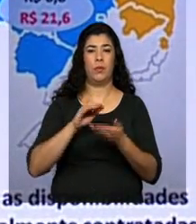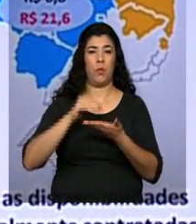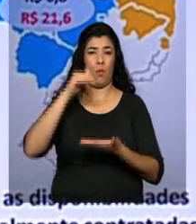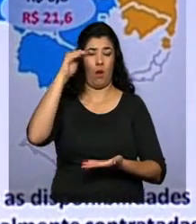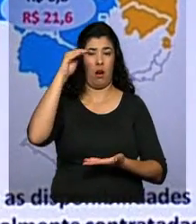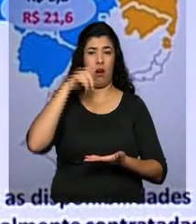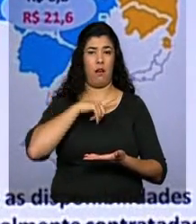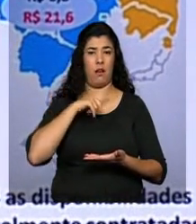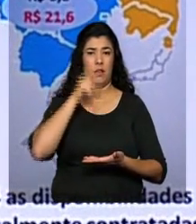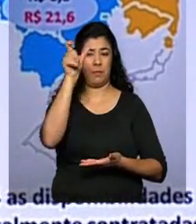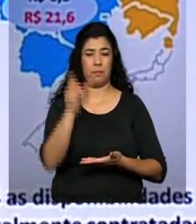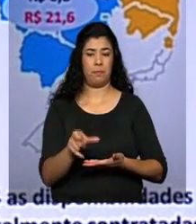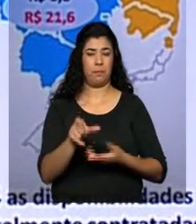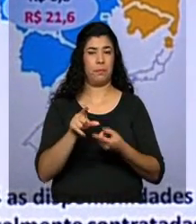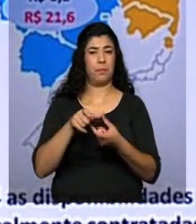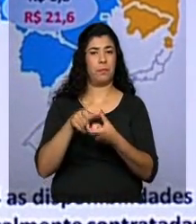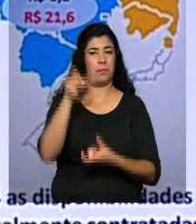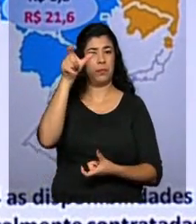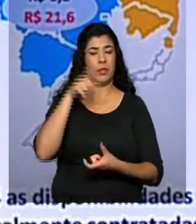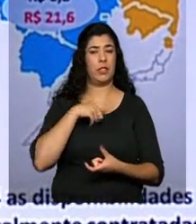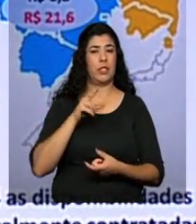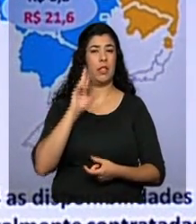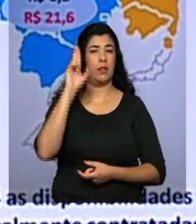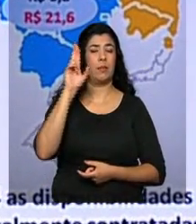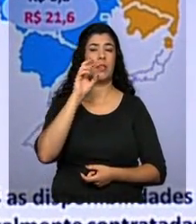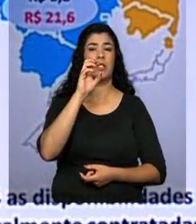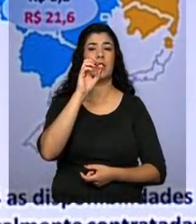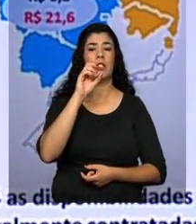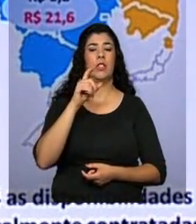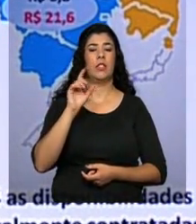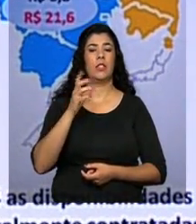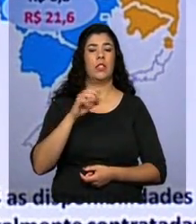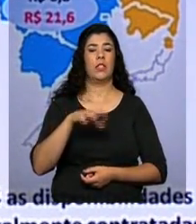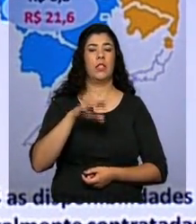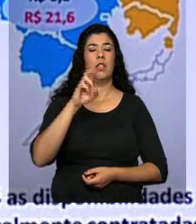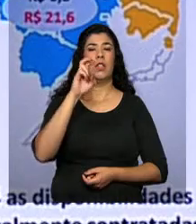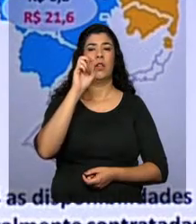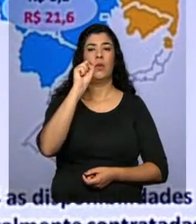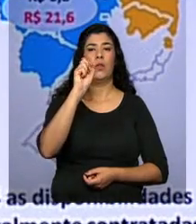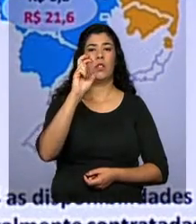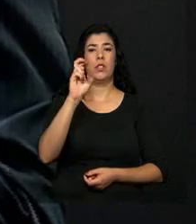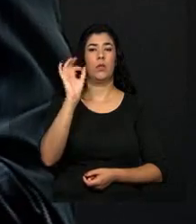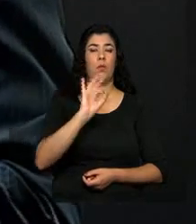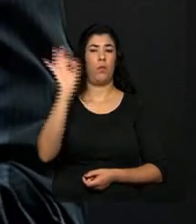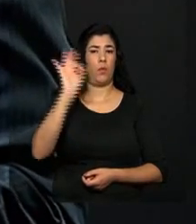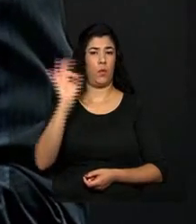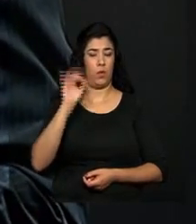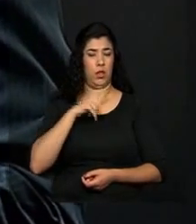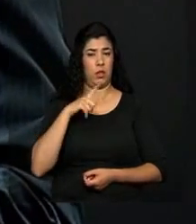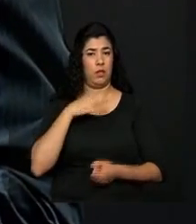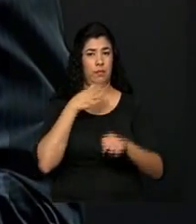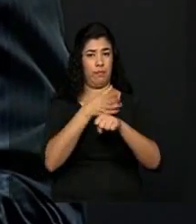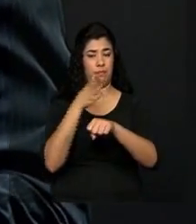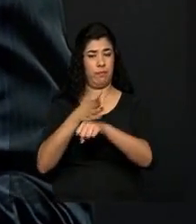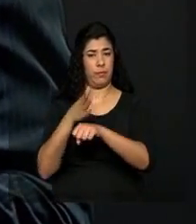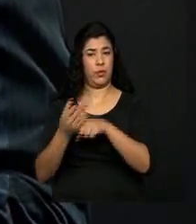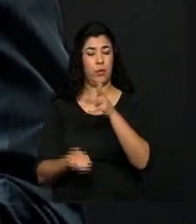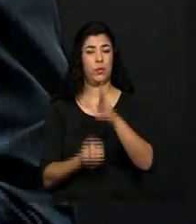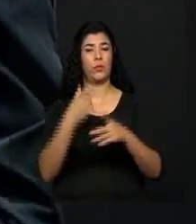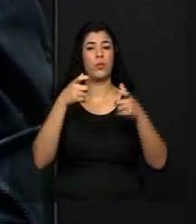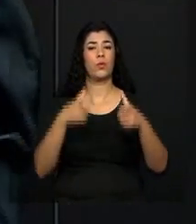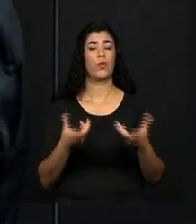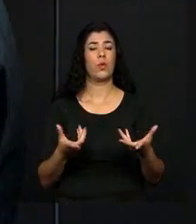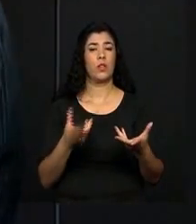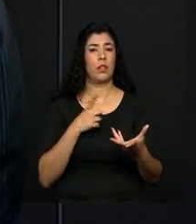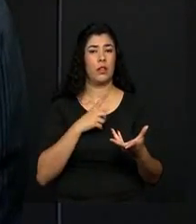maiores volumes que representa cerca de 85% daquilo que é investido ele é decorrente de uma